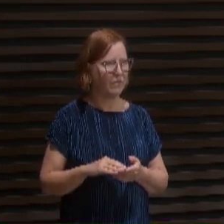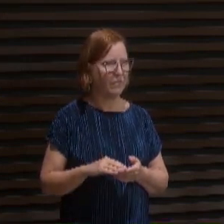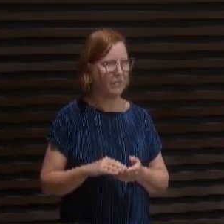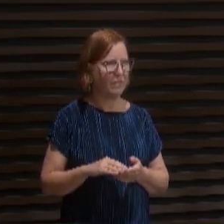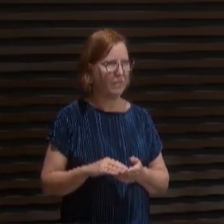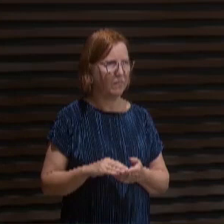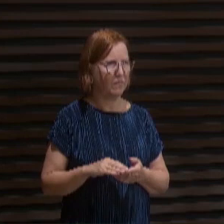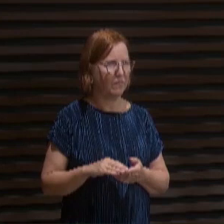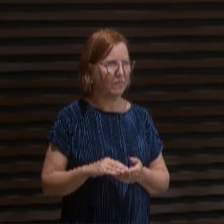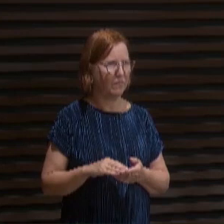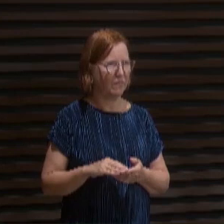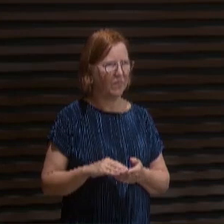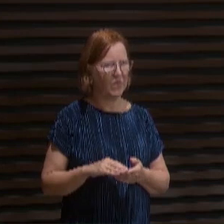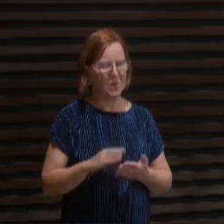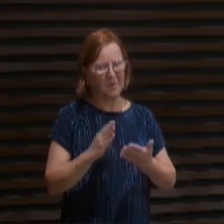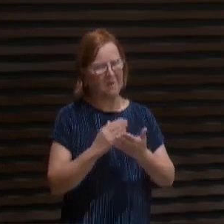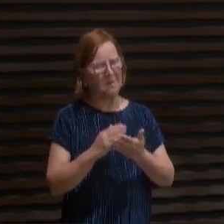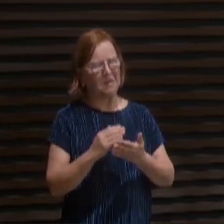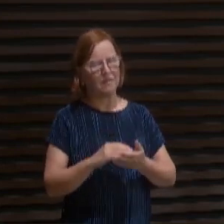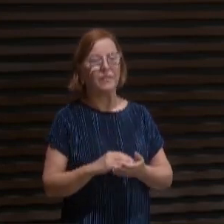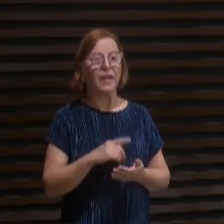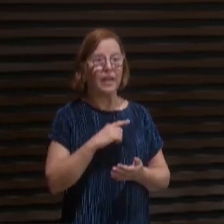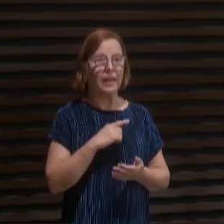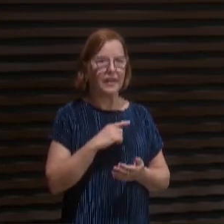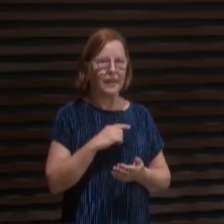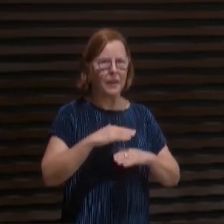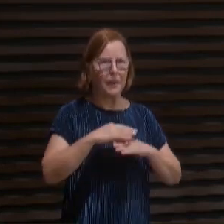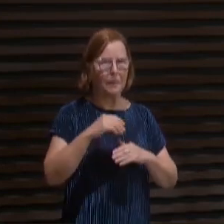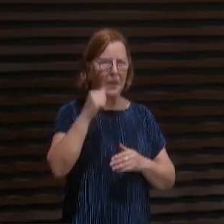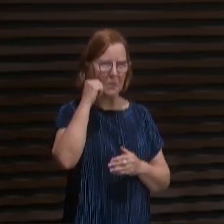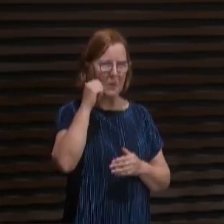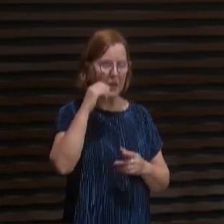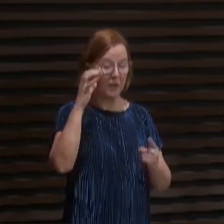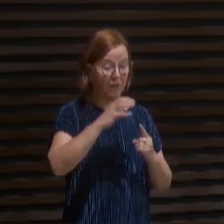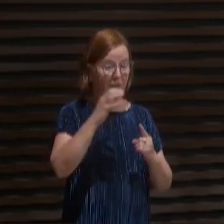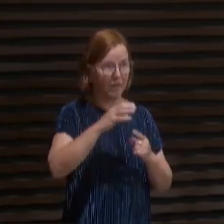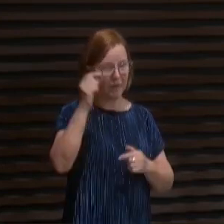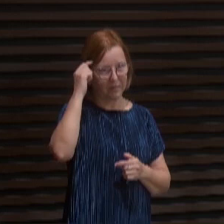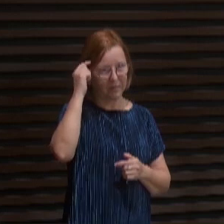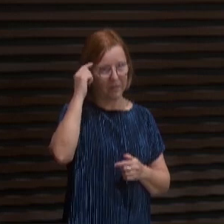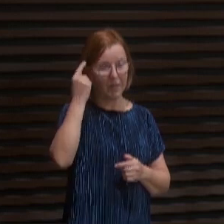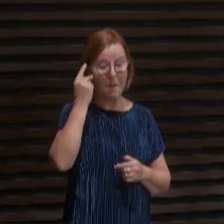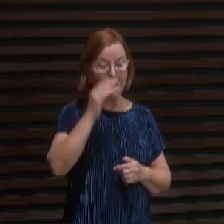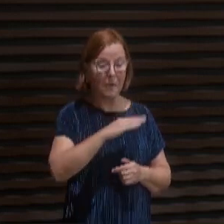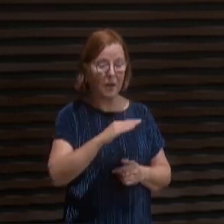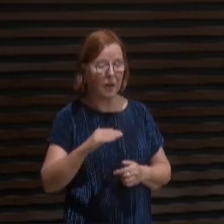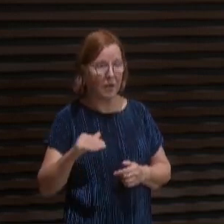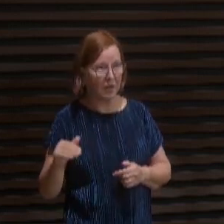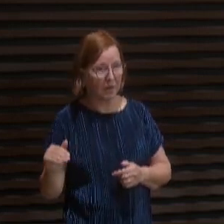Cabeça agora fugiu. Mas tem uma meia dúzia delas que estão influenciando o pensamento para as nossas